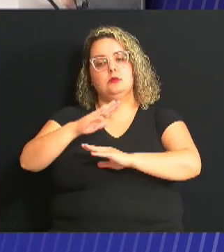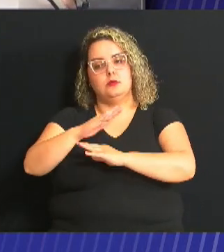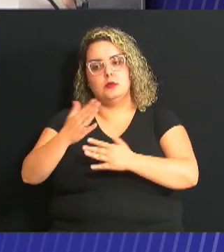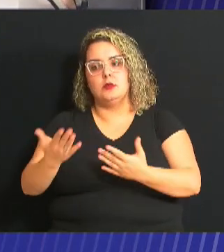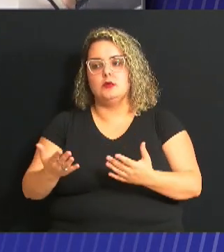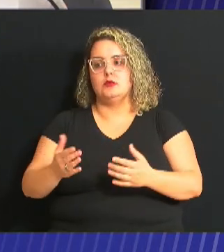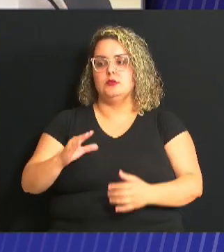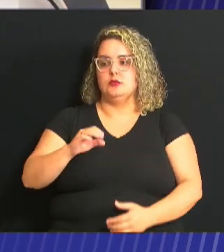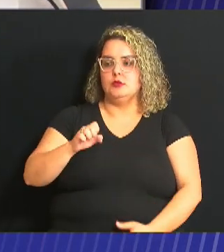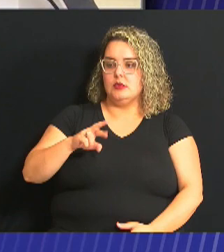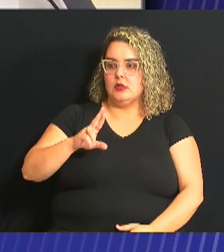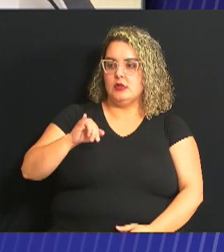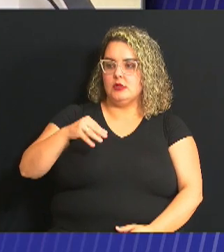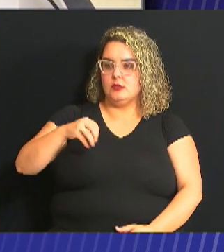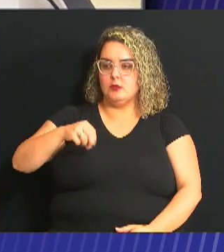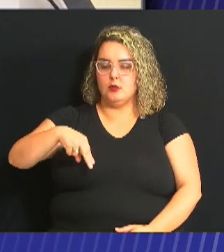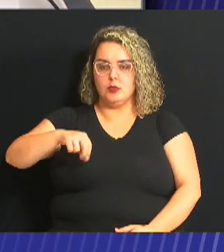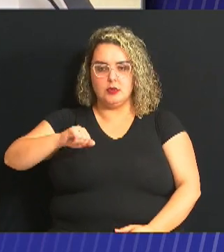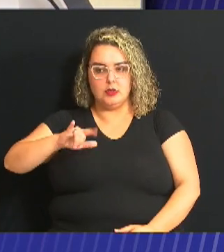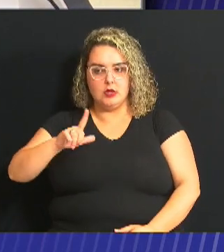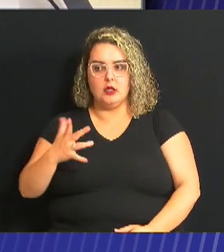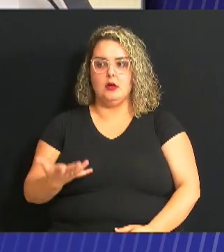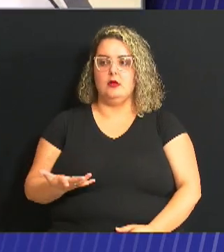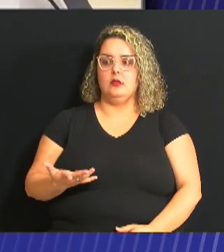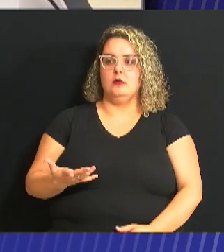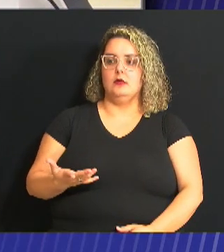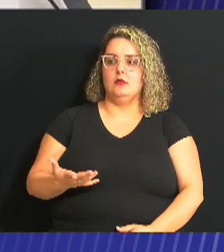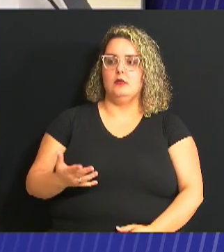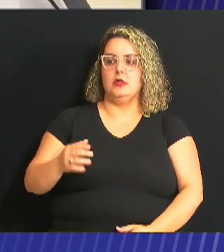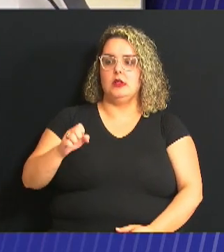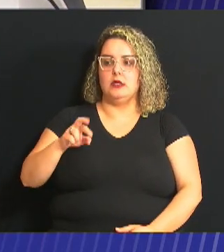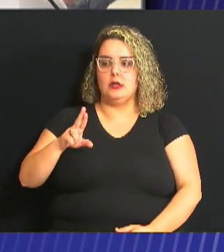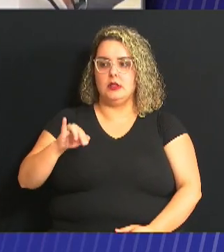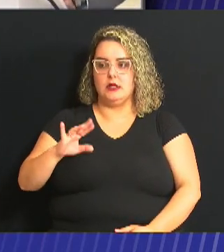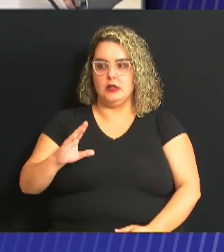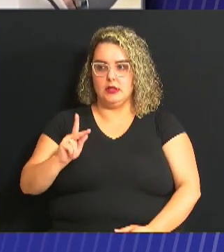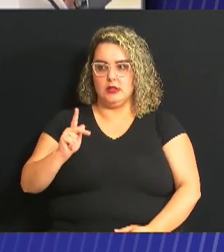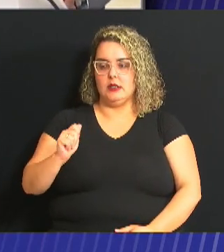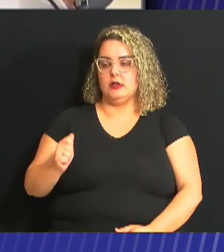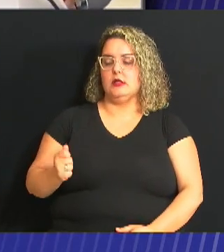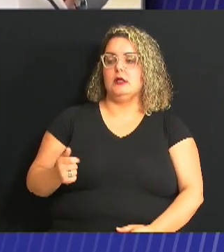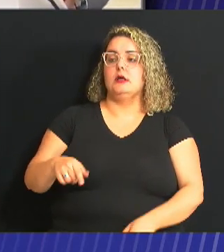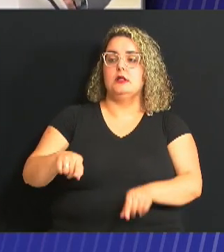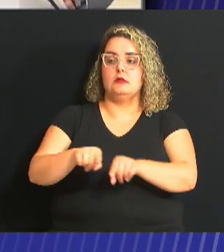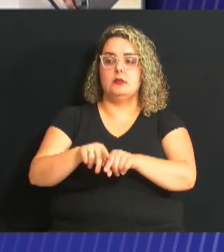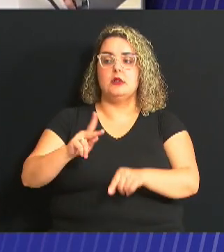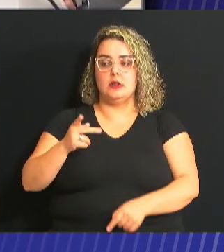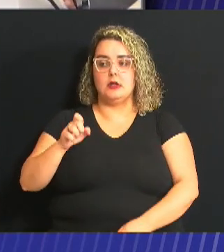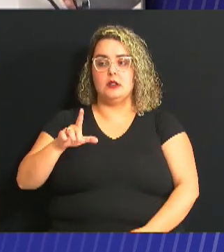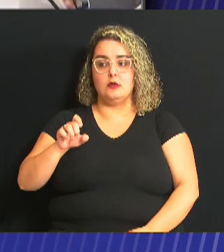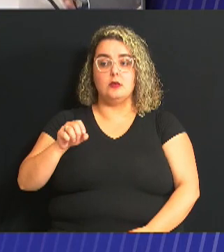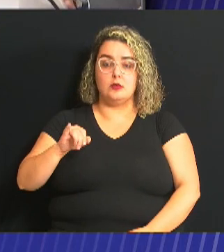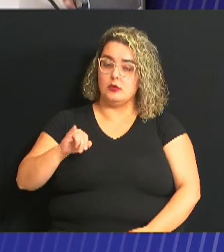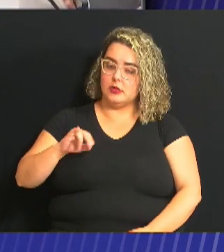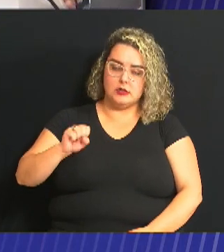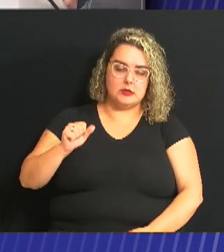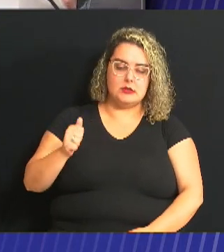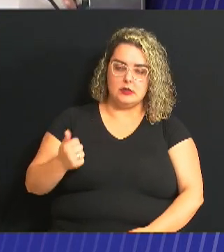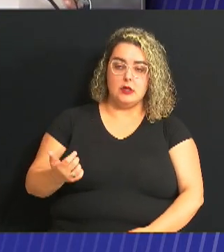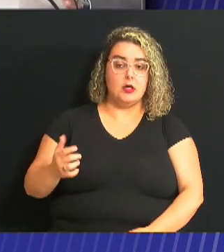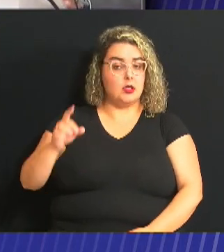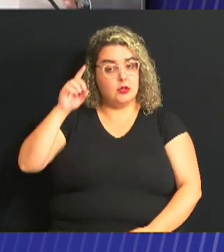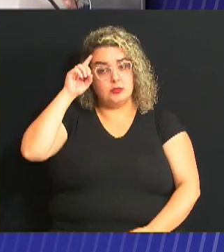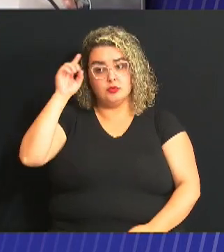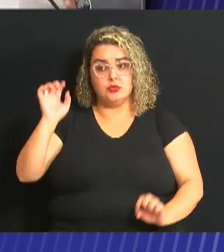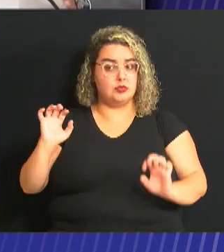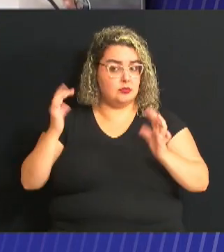cerimonial, conduzido pela Érica e também pela Heloísa, mas é um dia de festa, é um dia como se nós estivéssemos na casa da